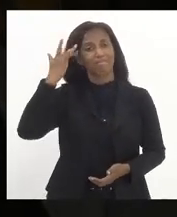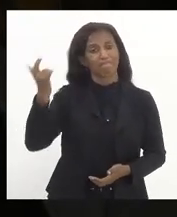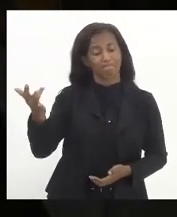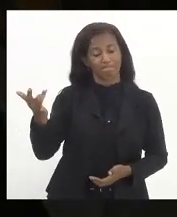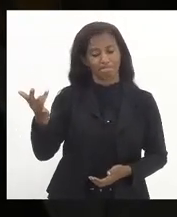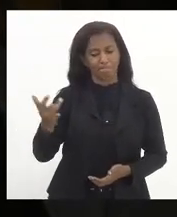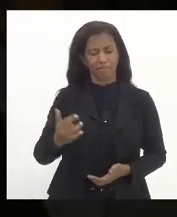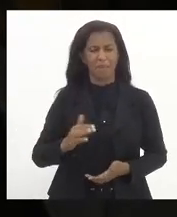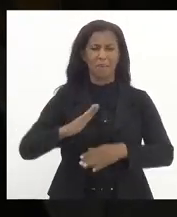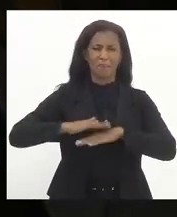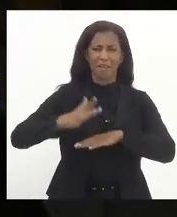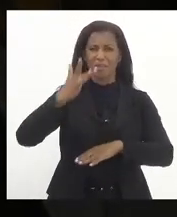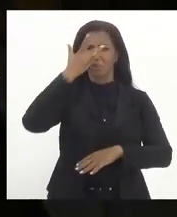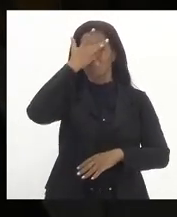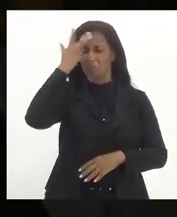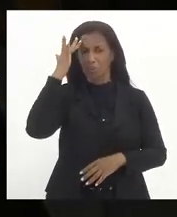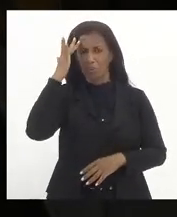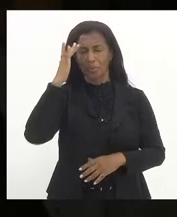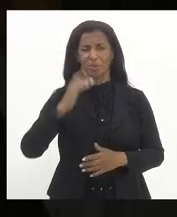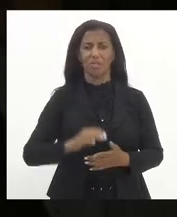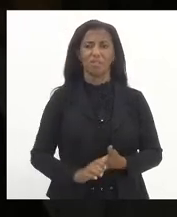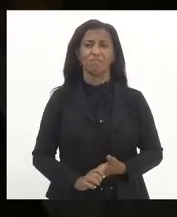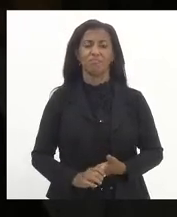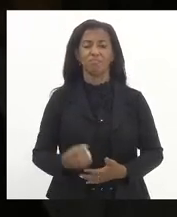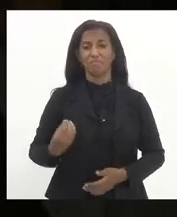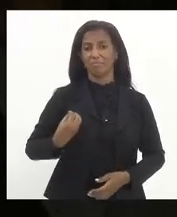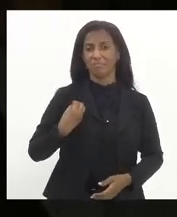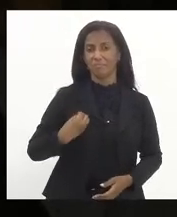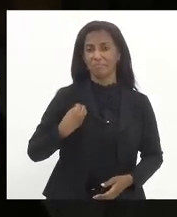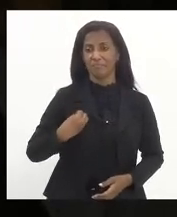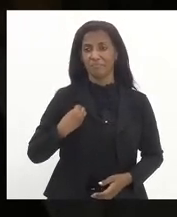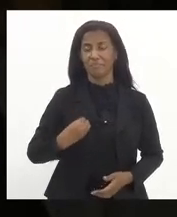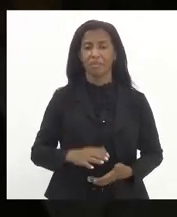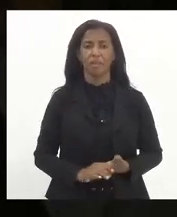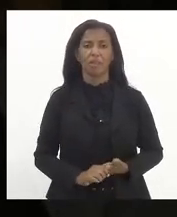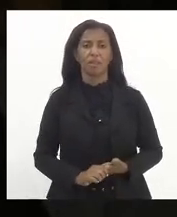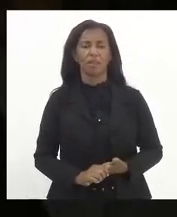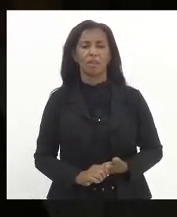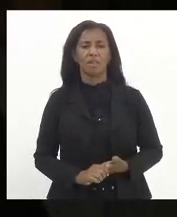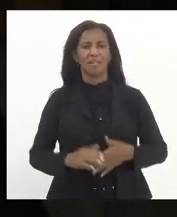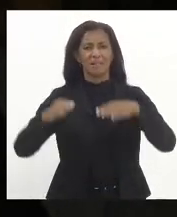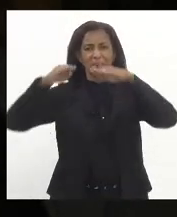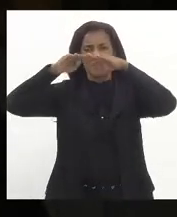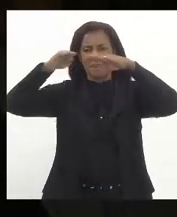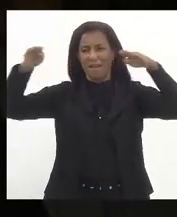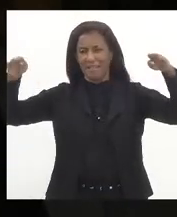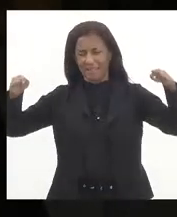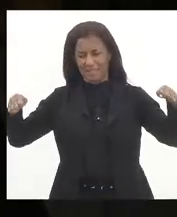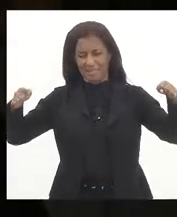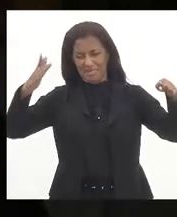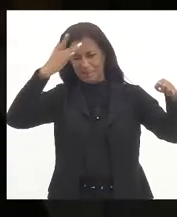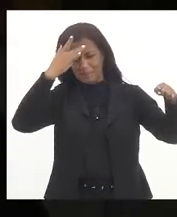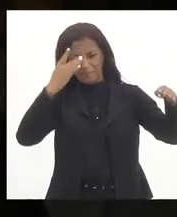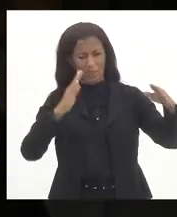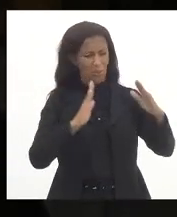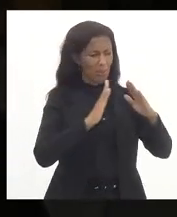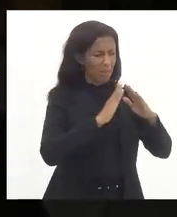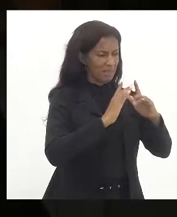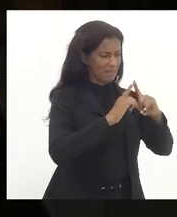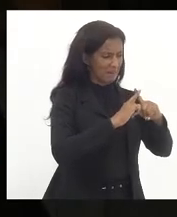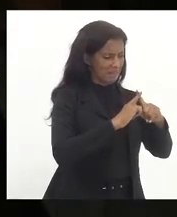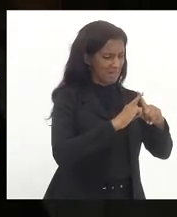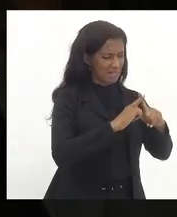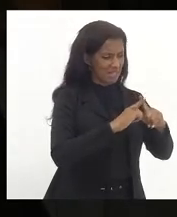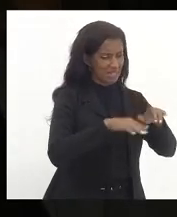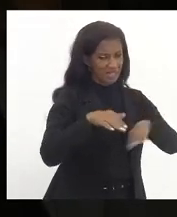vez mais pessoas que vivem sob marquises, em escadarias e igrejas,